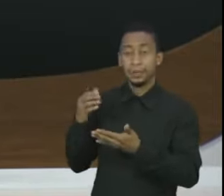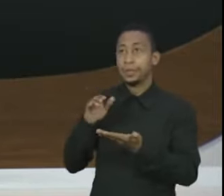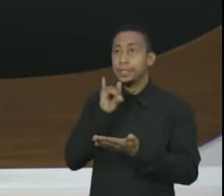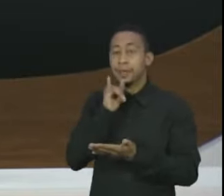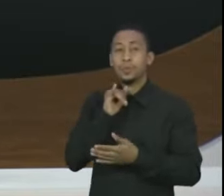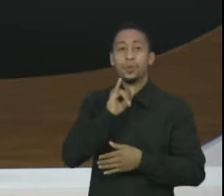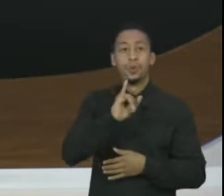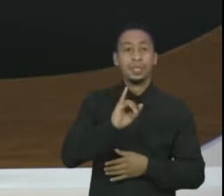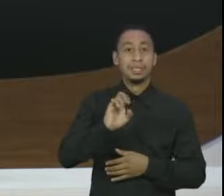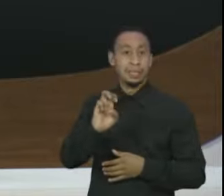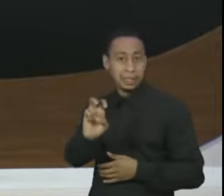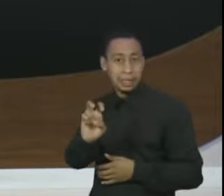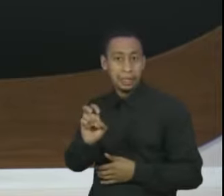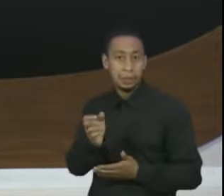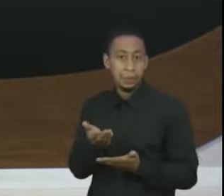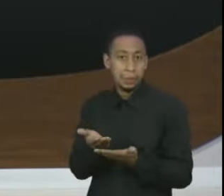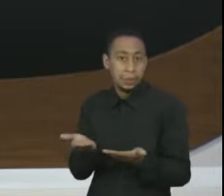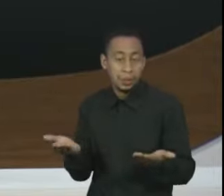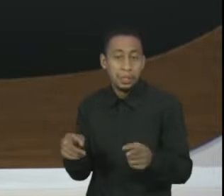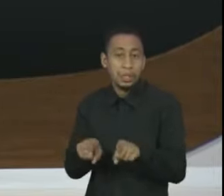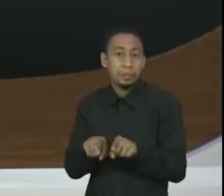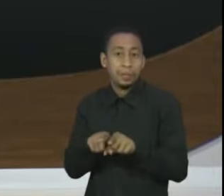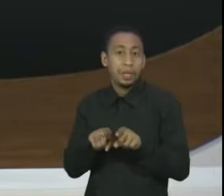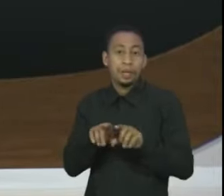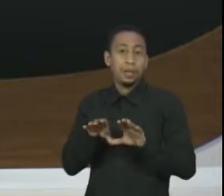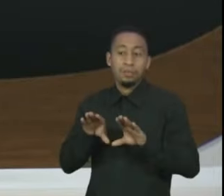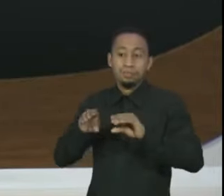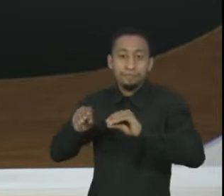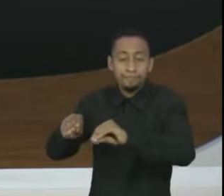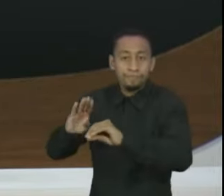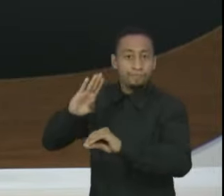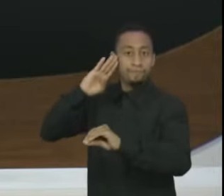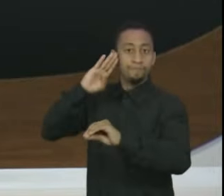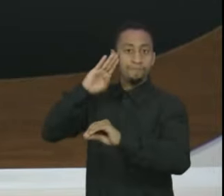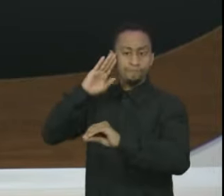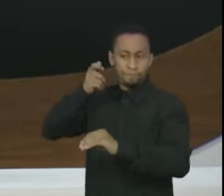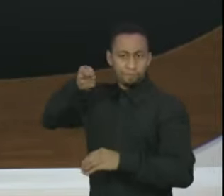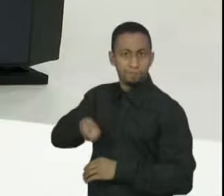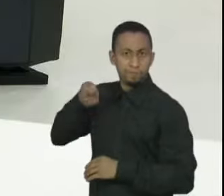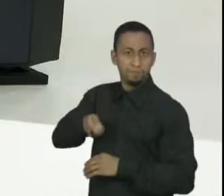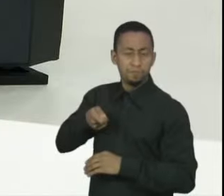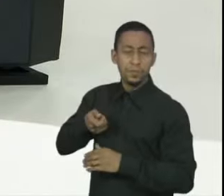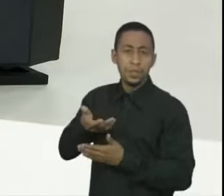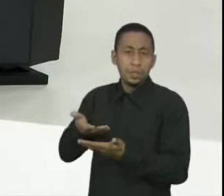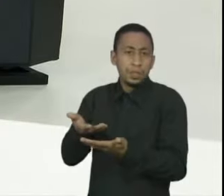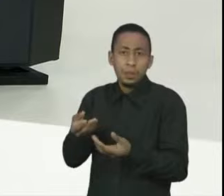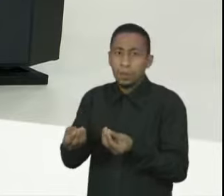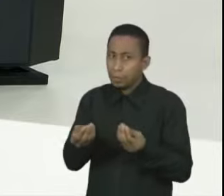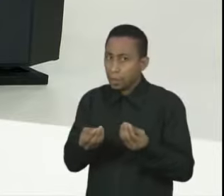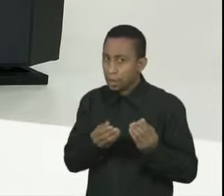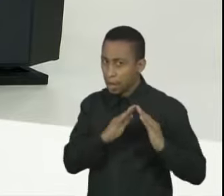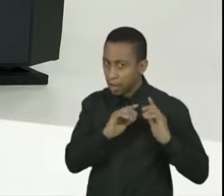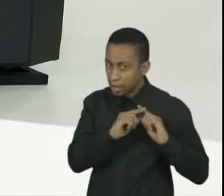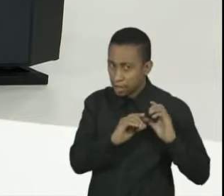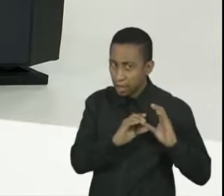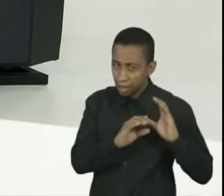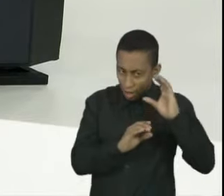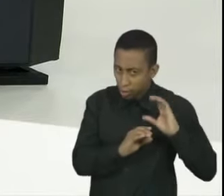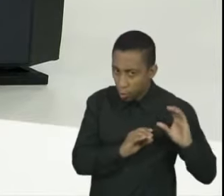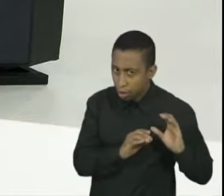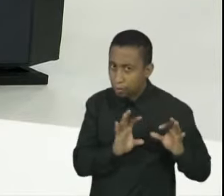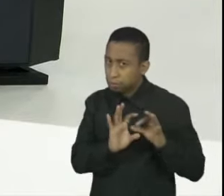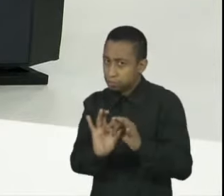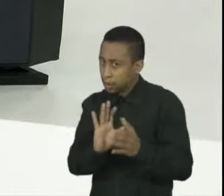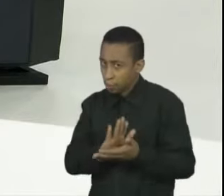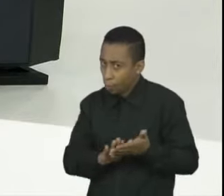15 ou alguma coisa como uma intervenção militar não teria nenhum tipo de com descendência da igreja de